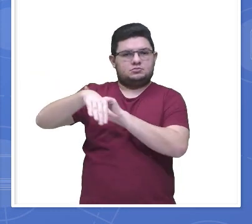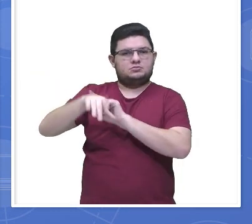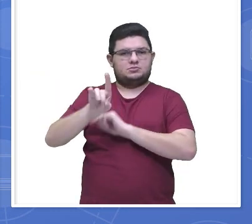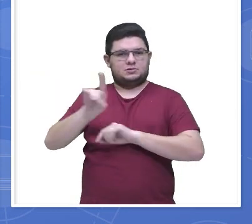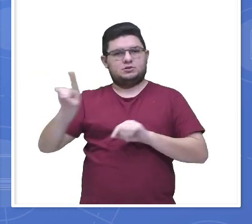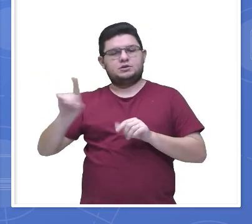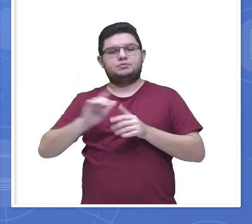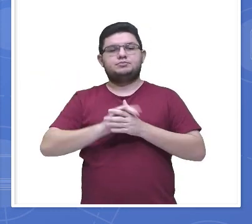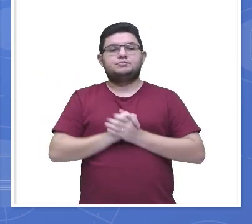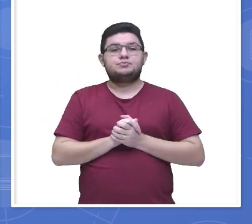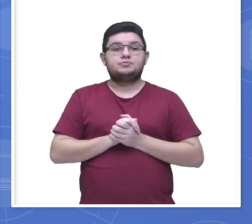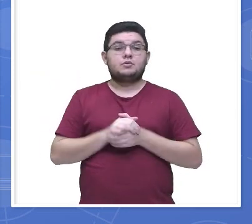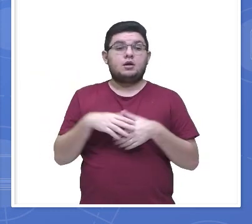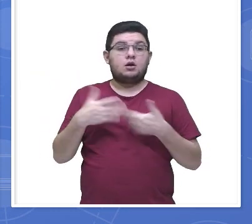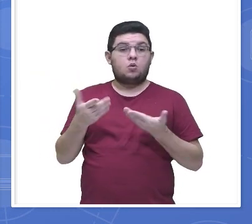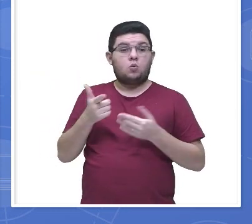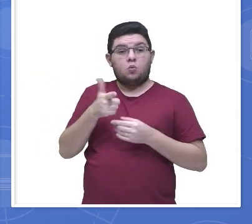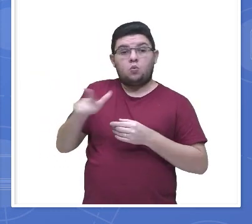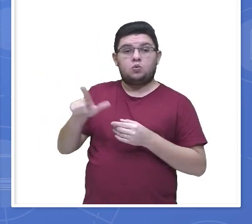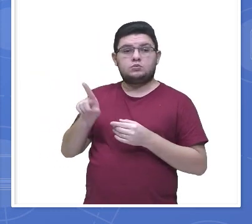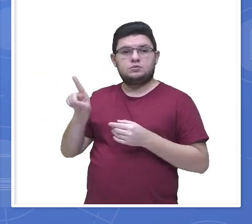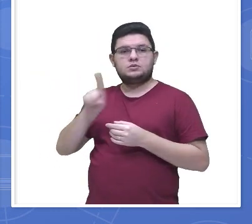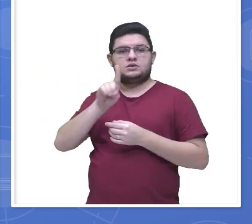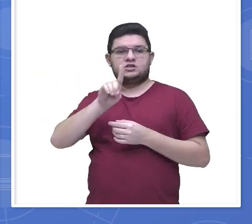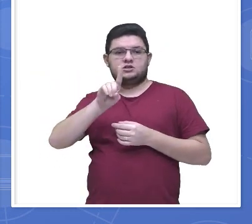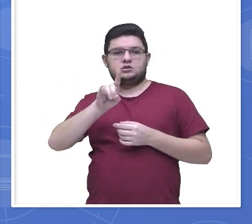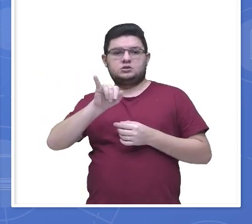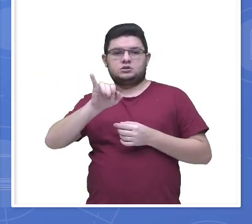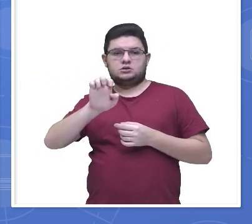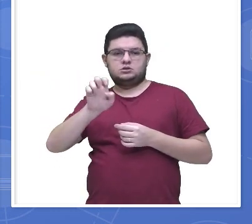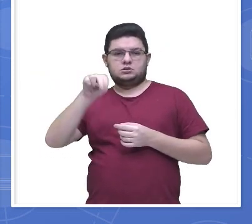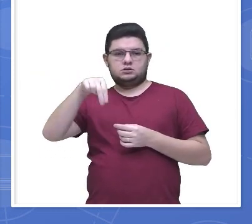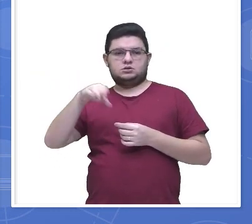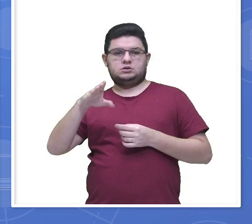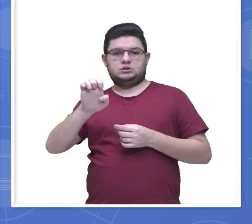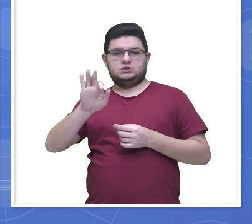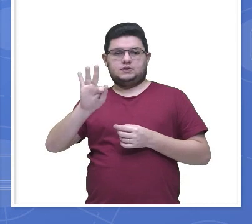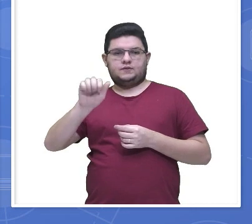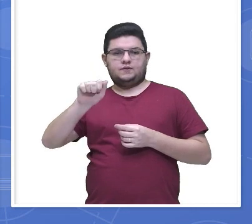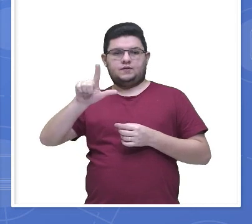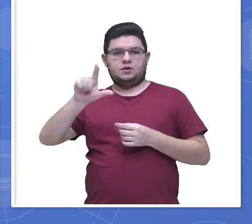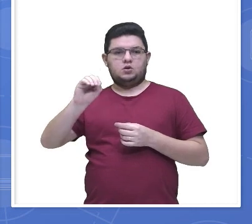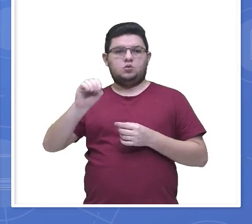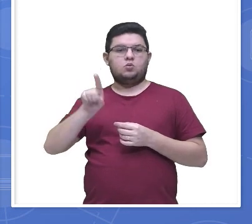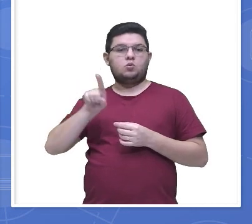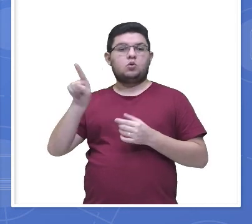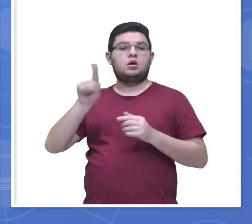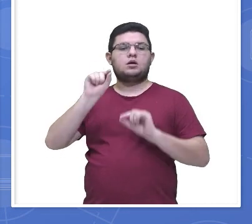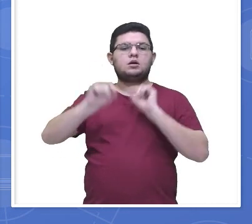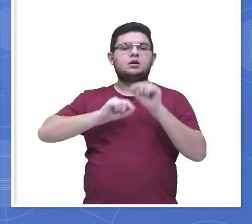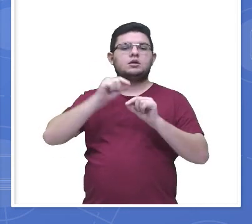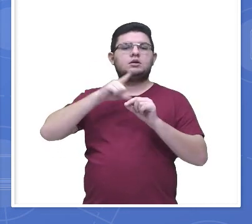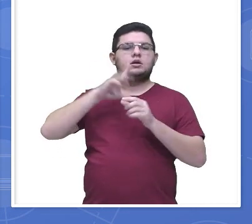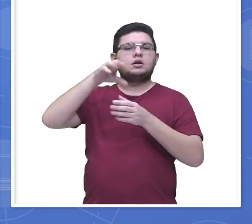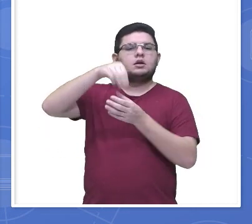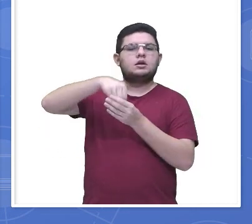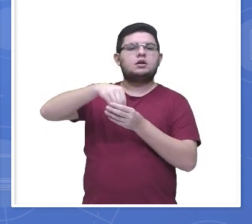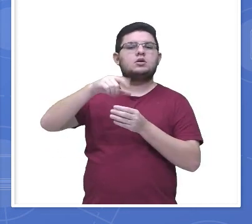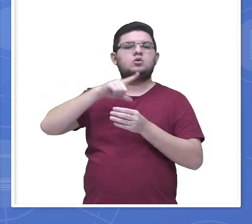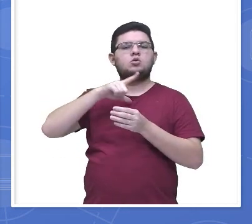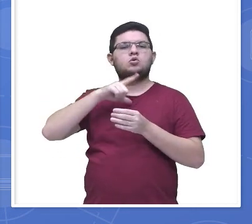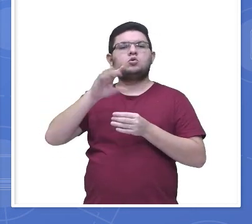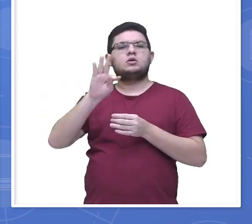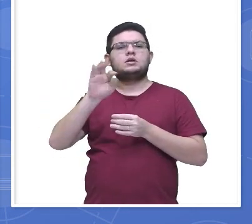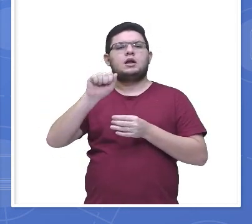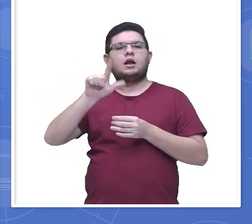O diencéfalo, então, ele vai ser dividido aí em tálamo, recebe e envia informações dos órgãos dos sentidos para as áreas